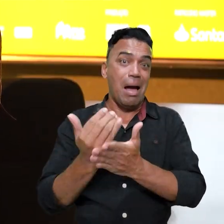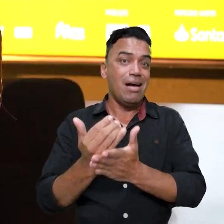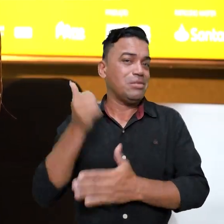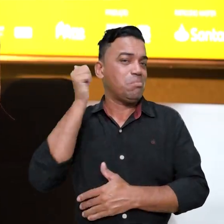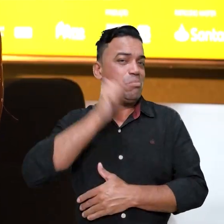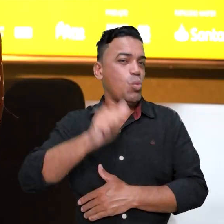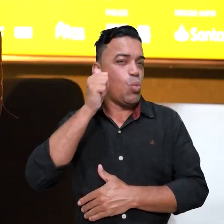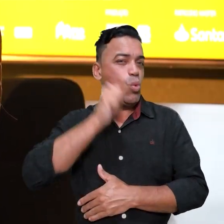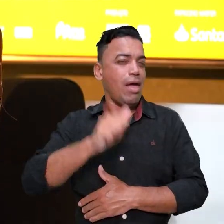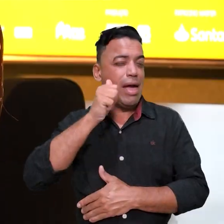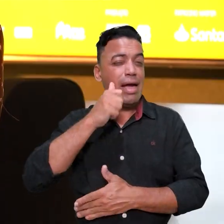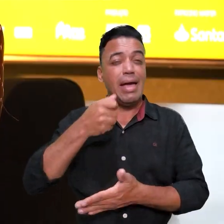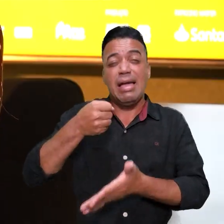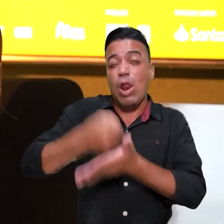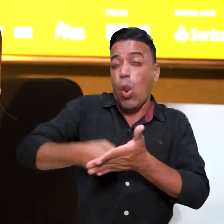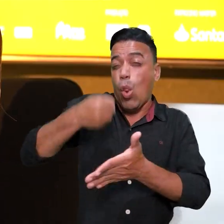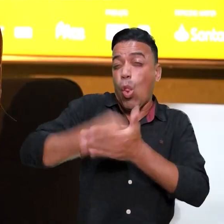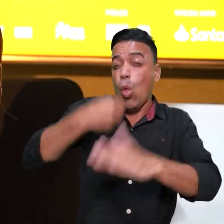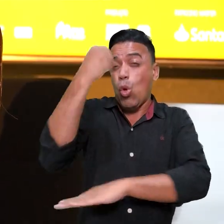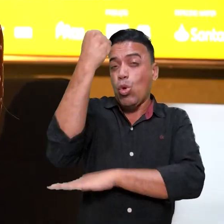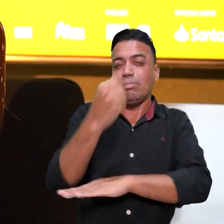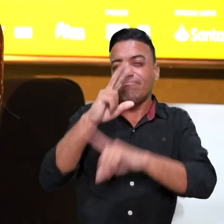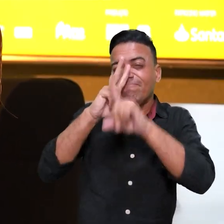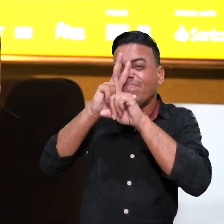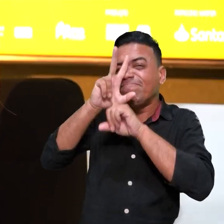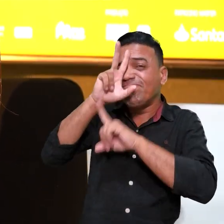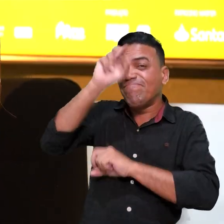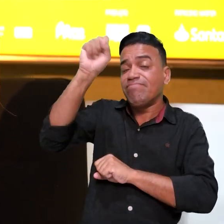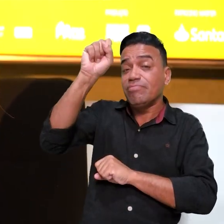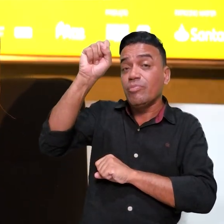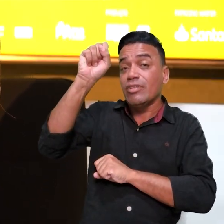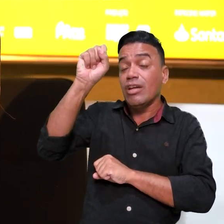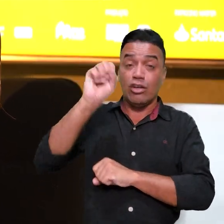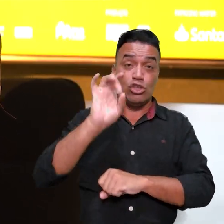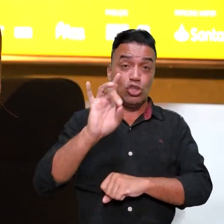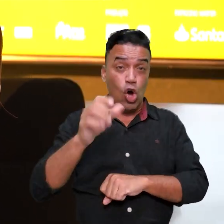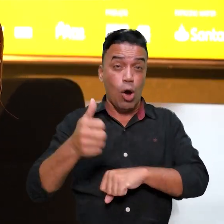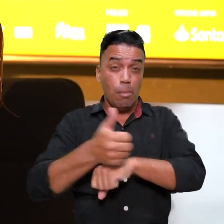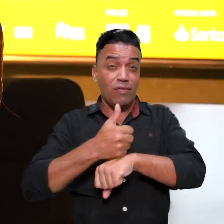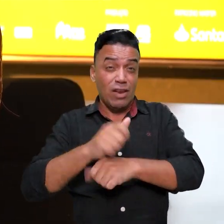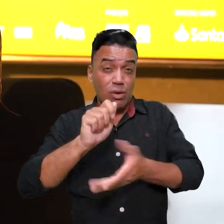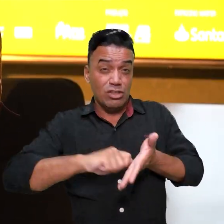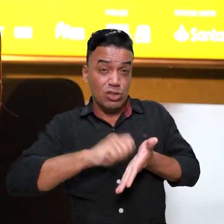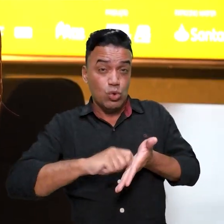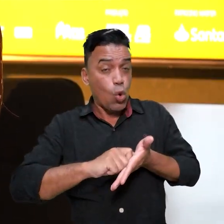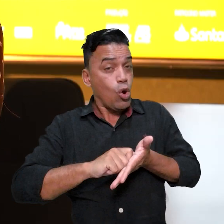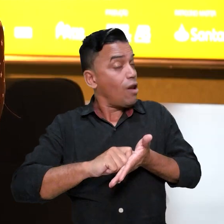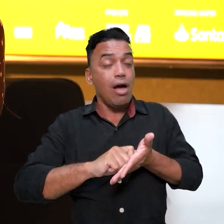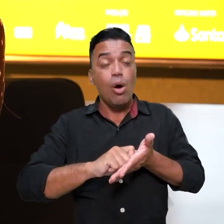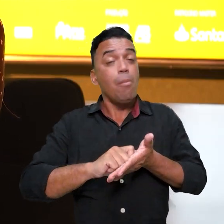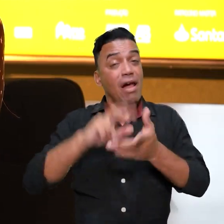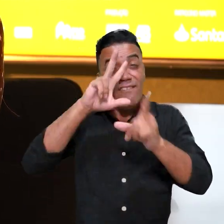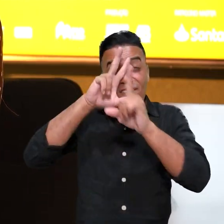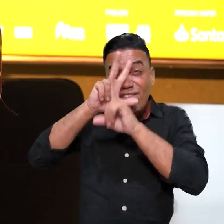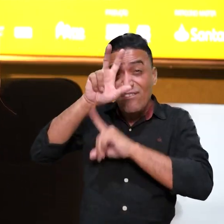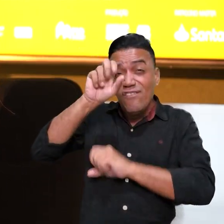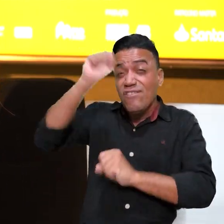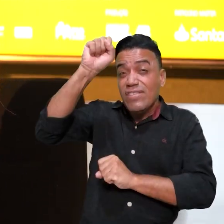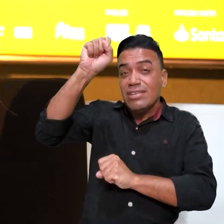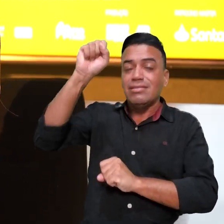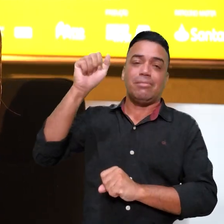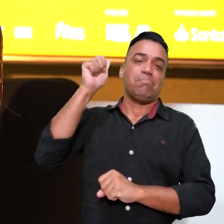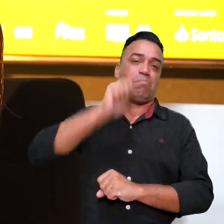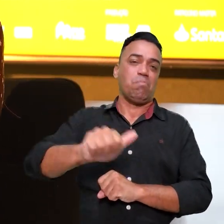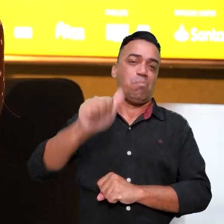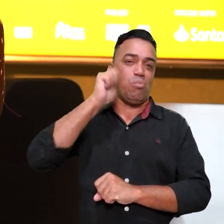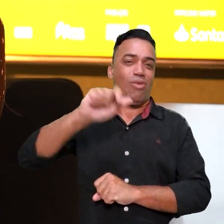precisou lutar tanto para vencer, não só como escritora, mas para vencer como mulher, para conseguir